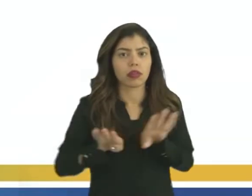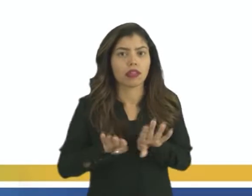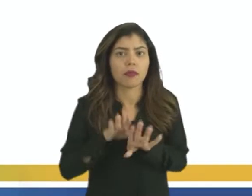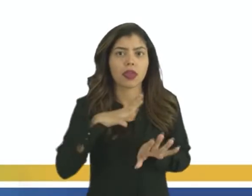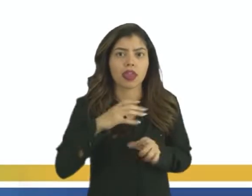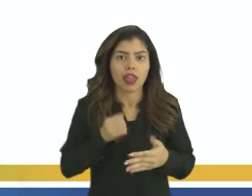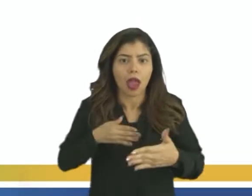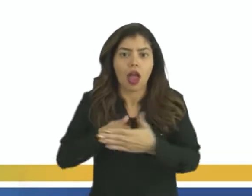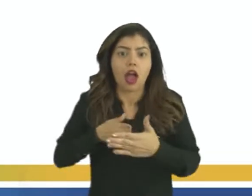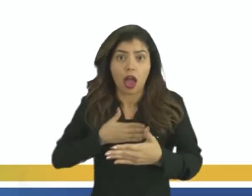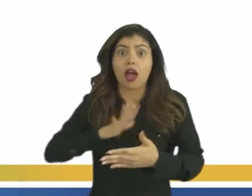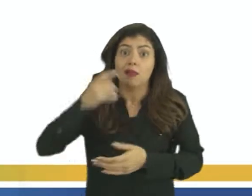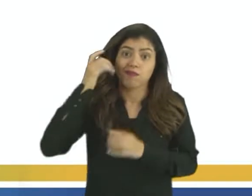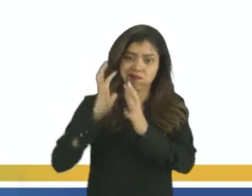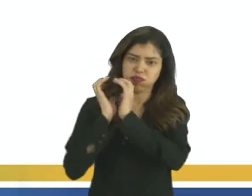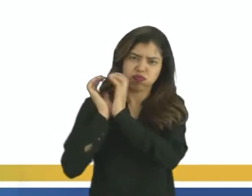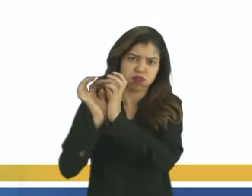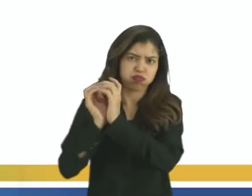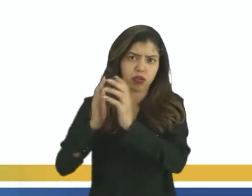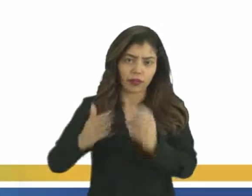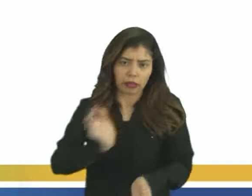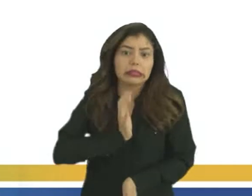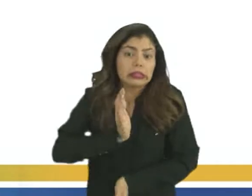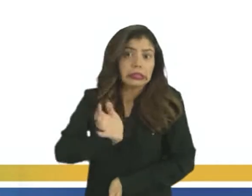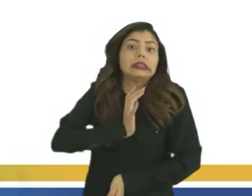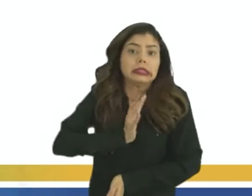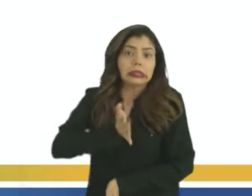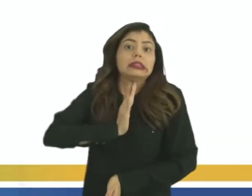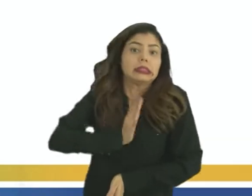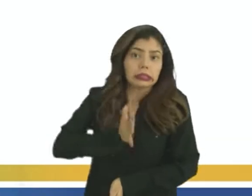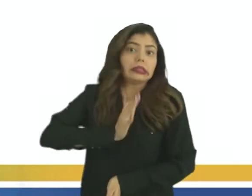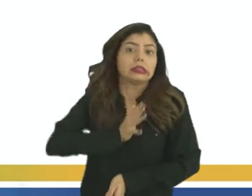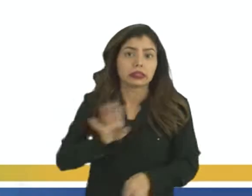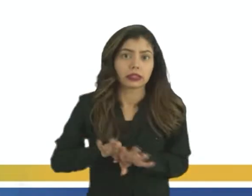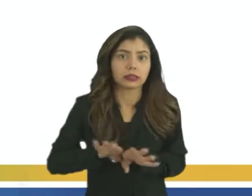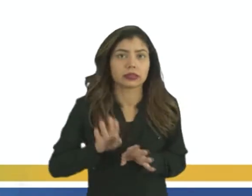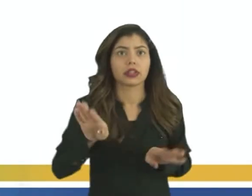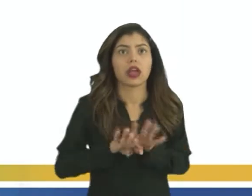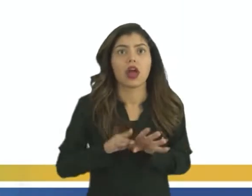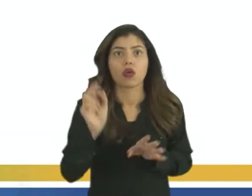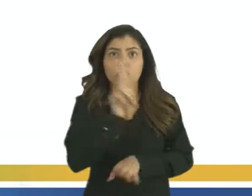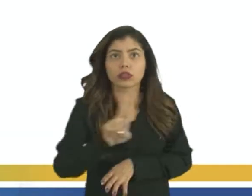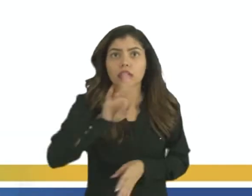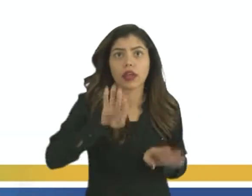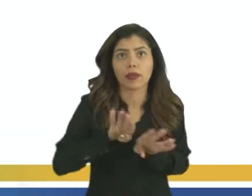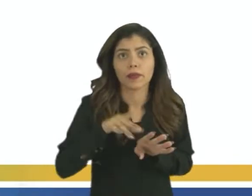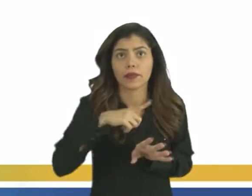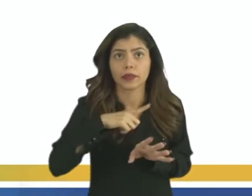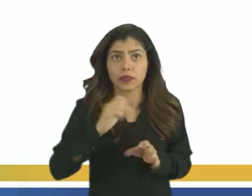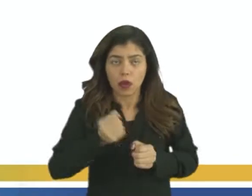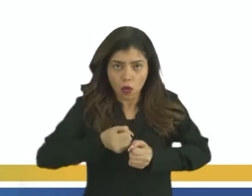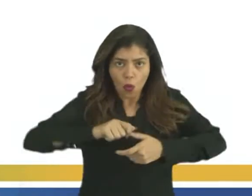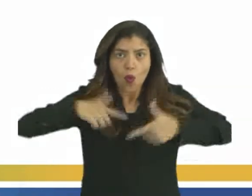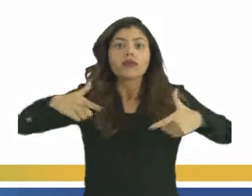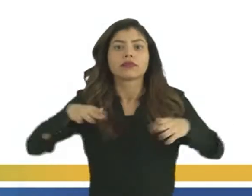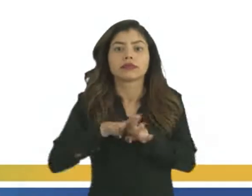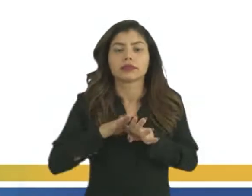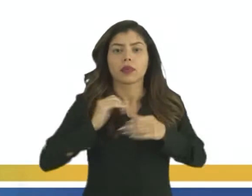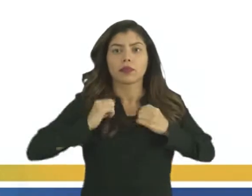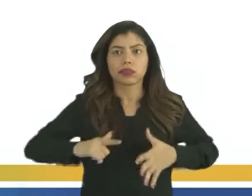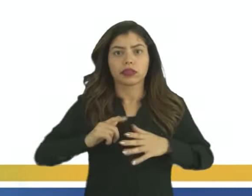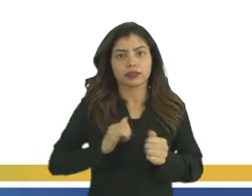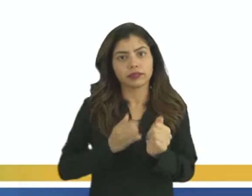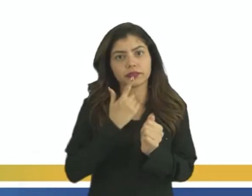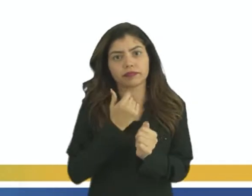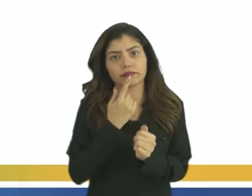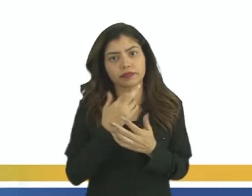de acidente vascular cerebral e infarto, o que não impede vários atletas de usarem EPO para melhorar a quantidade de oxigênio que o sangue transporta